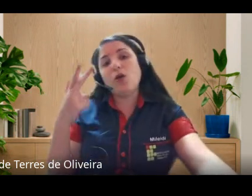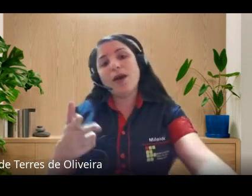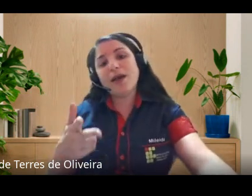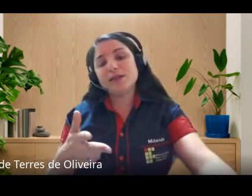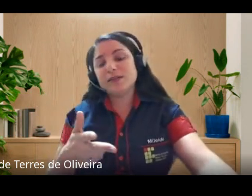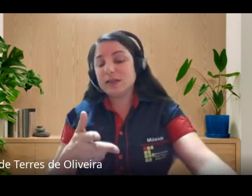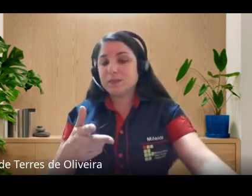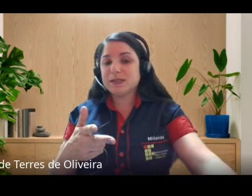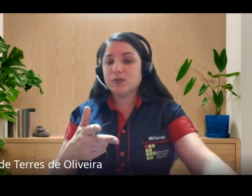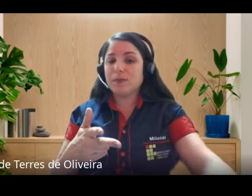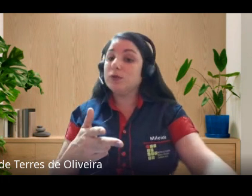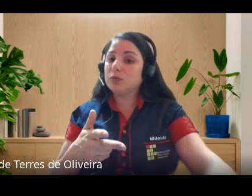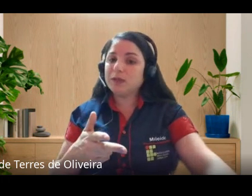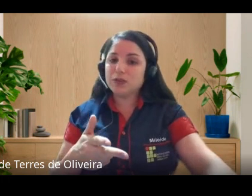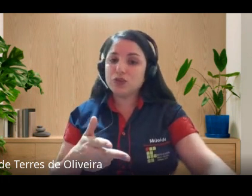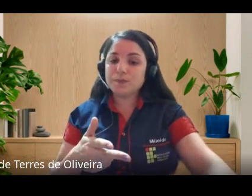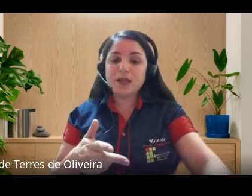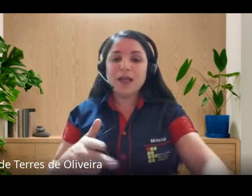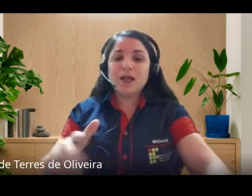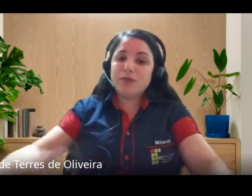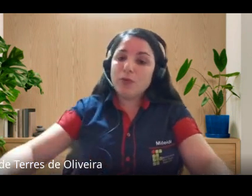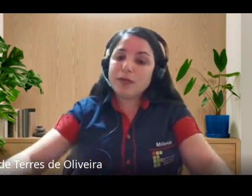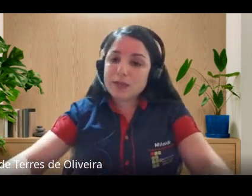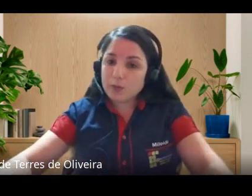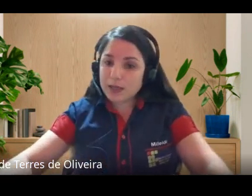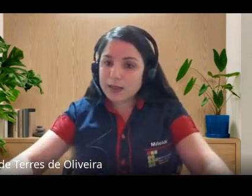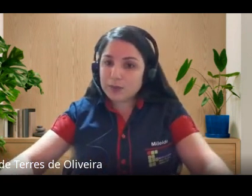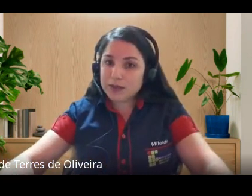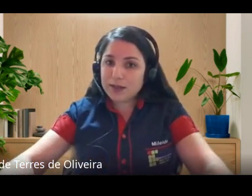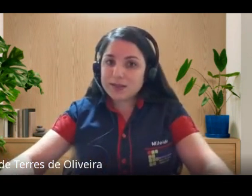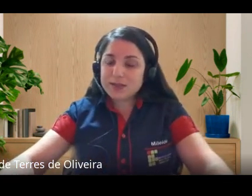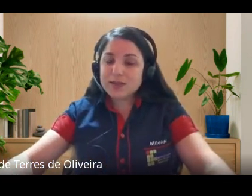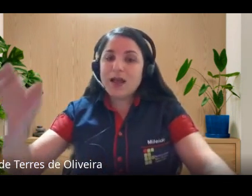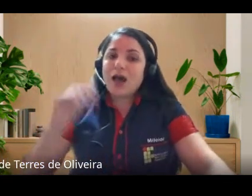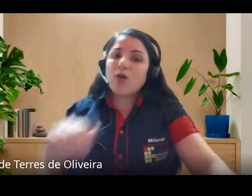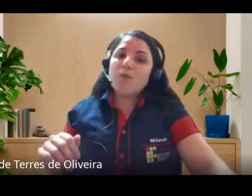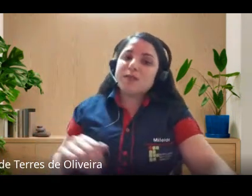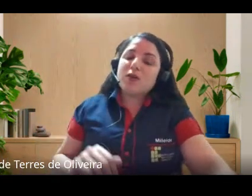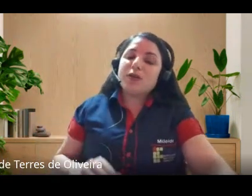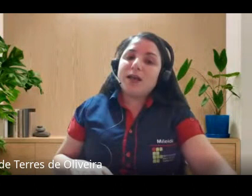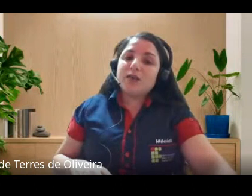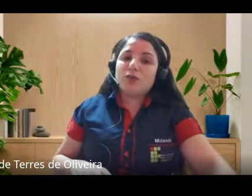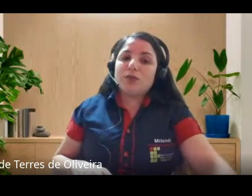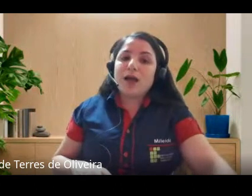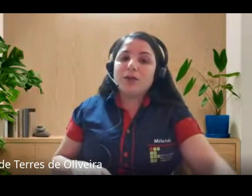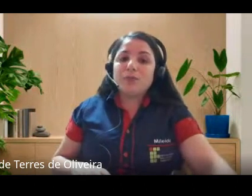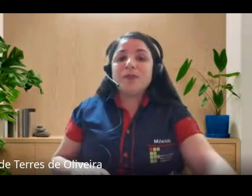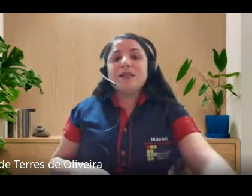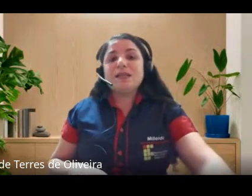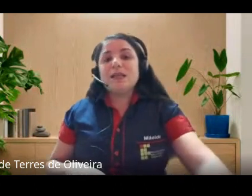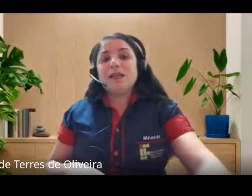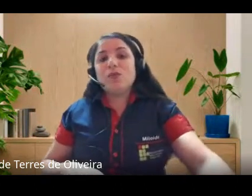única ou a regra da antecipação da mão não dominante. Vamos conhecer como que é cada uma delas? A composição na regra do